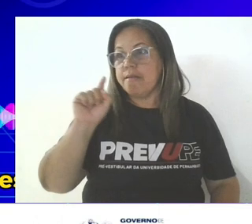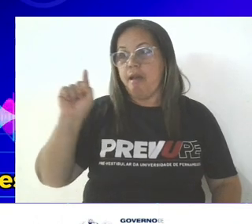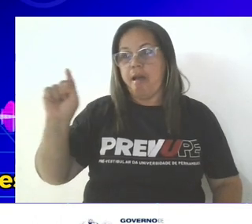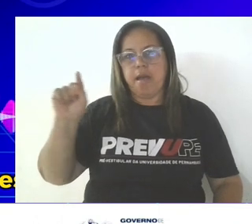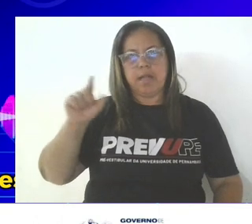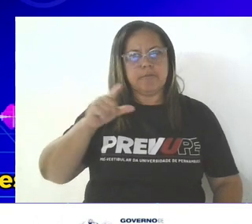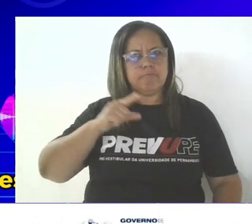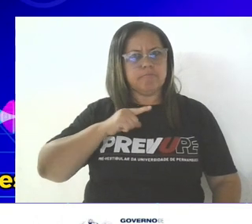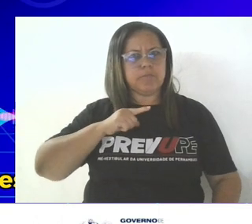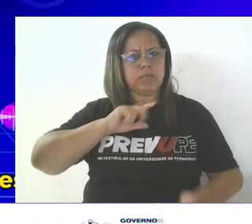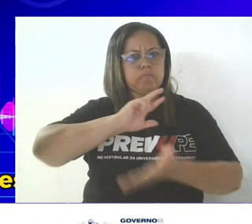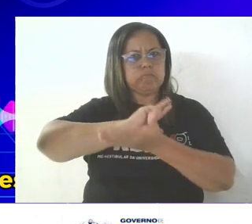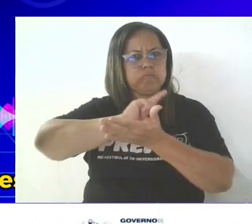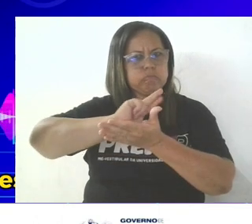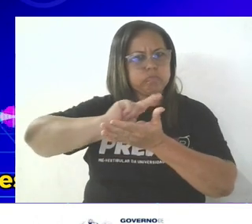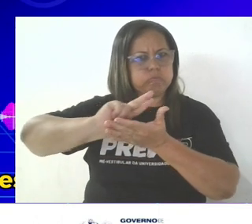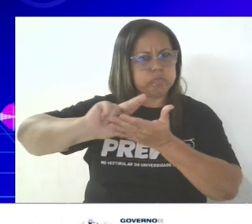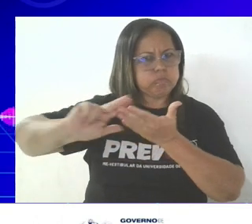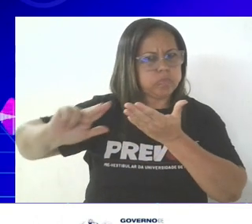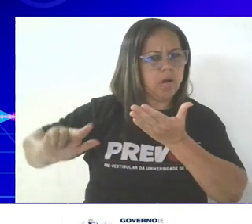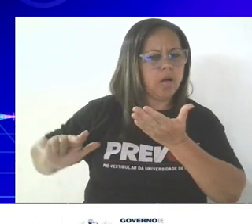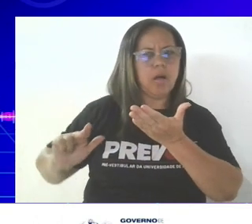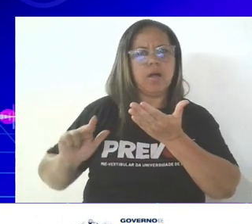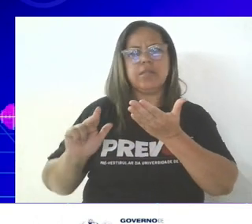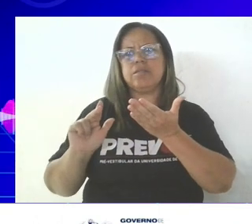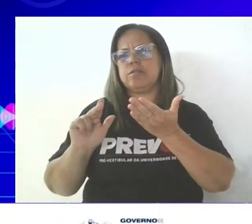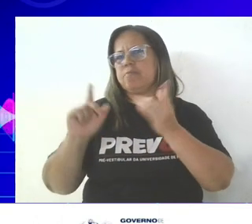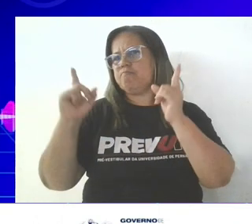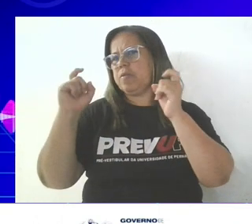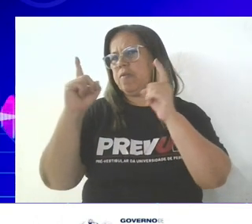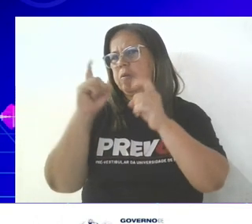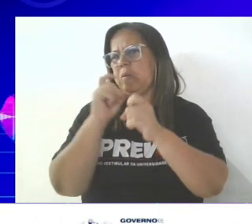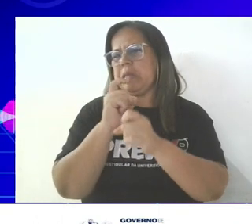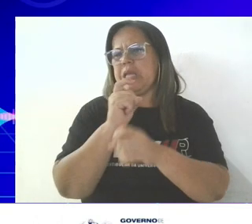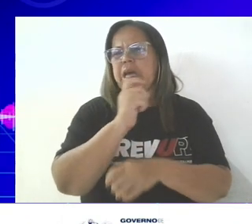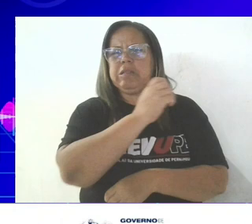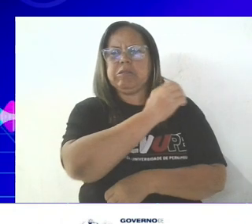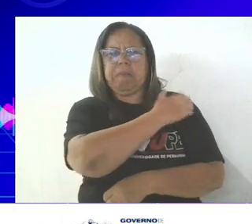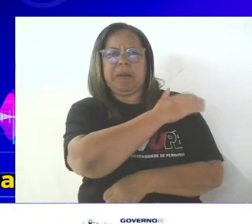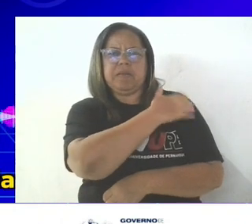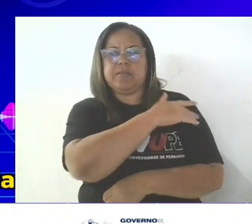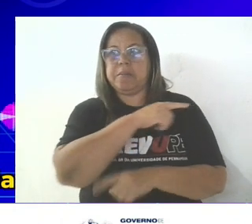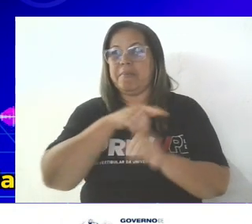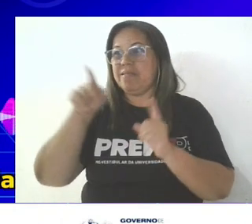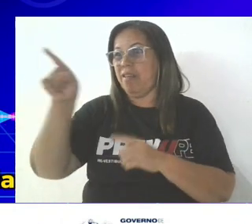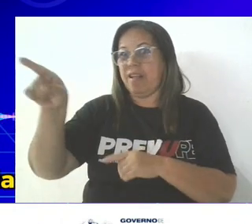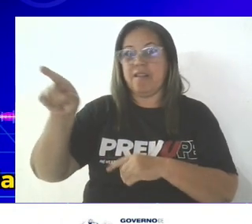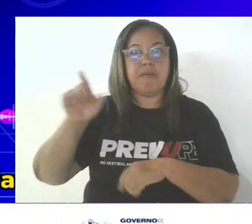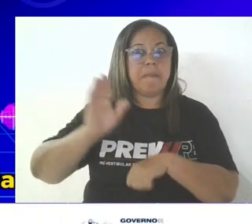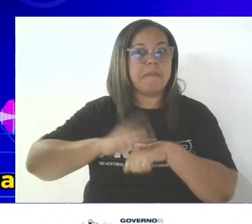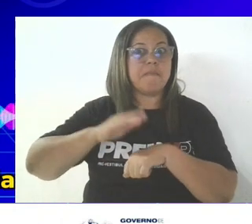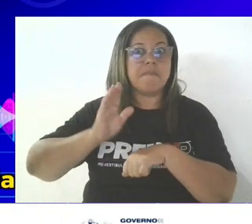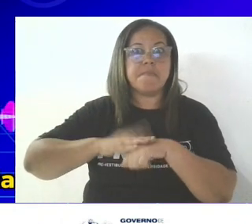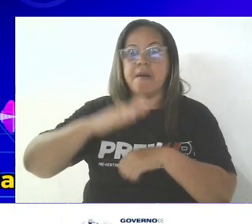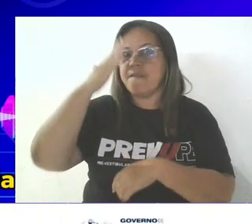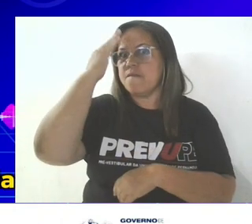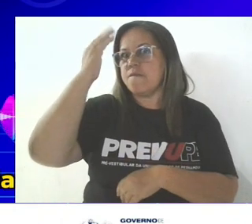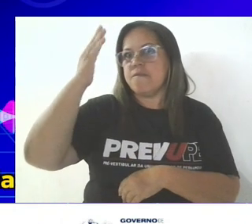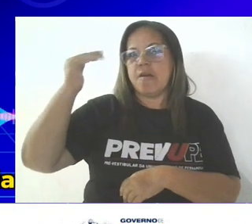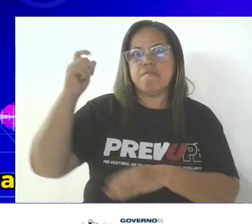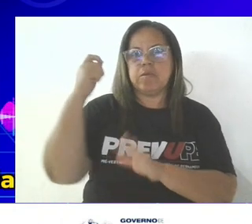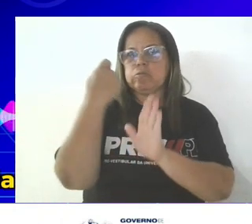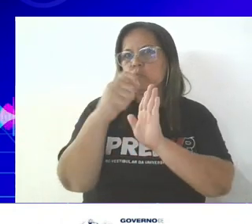de ter enfrentado todas as dificuldades e preconceitos da época o machado se tornou um dos maiores escritores da literatura